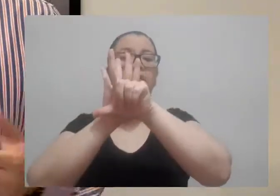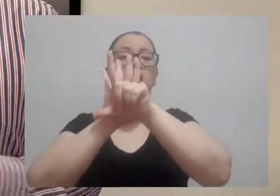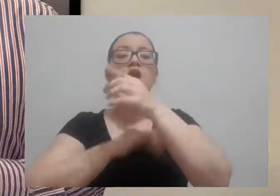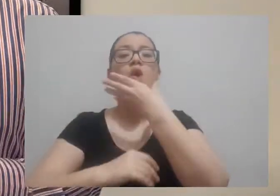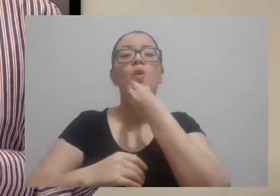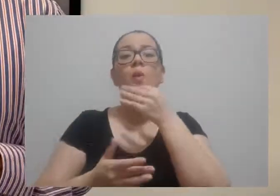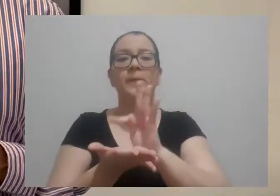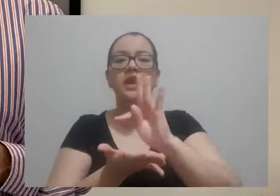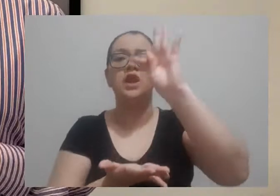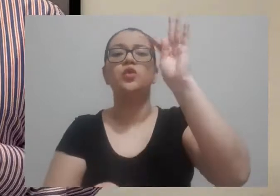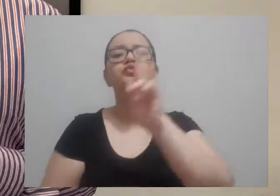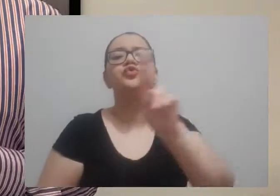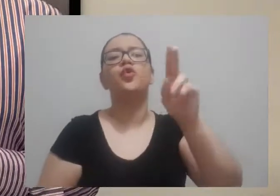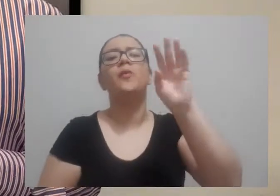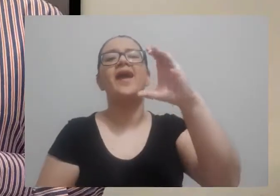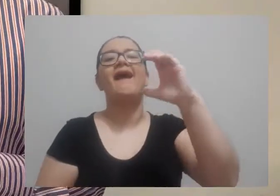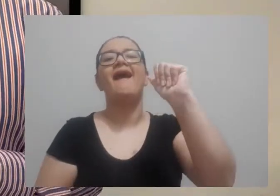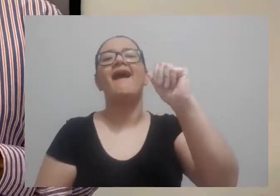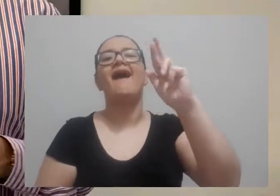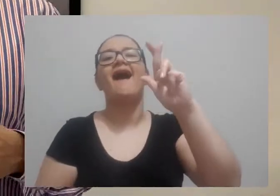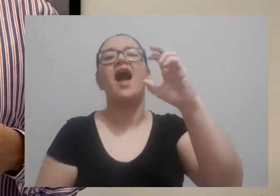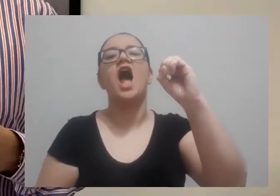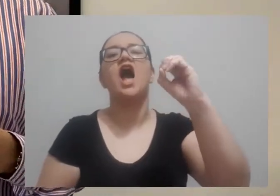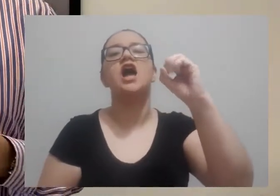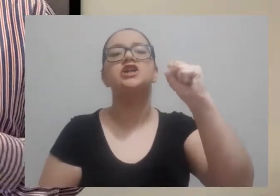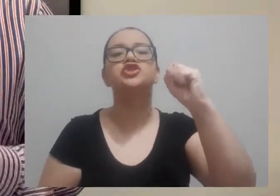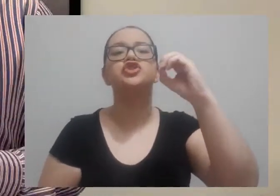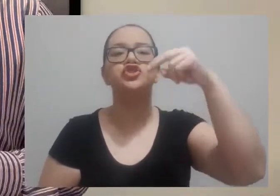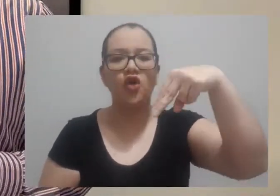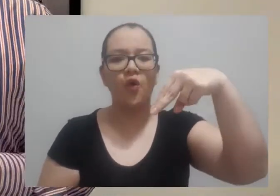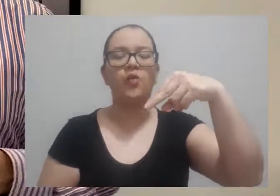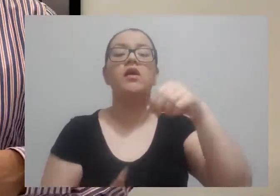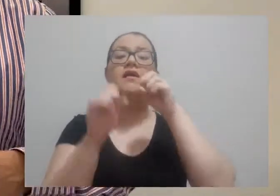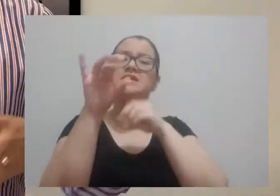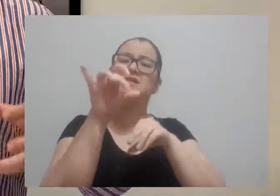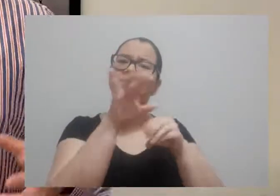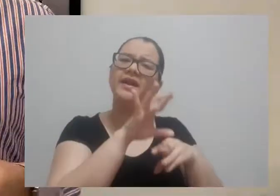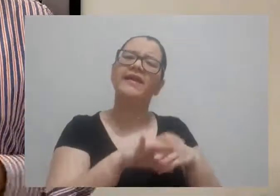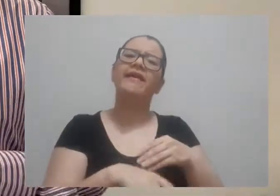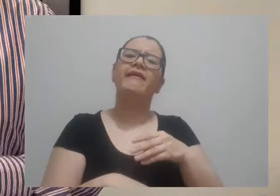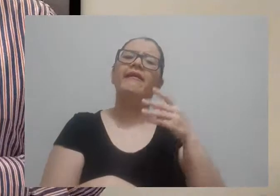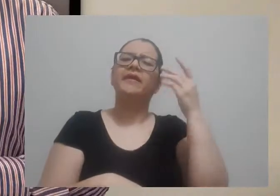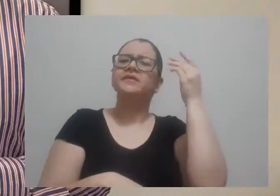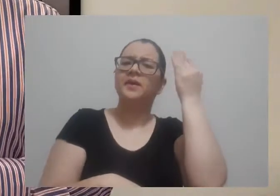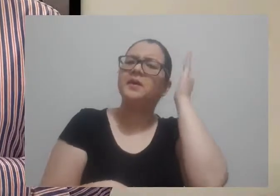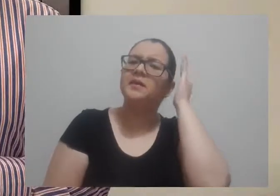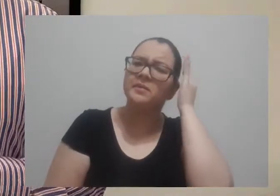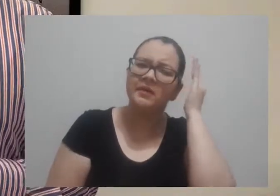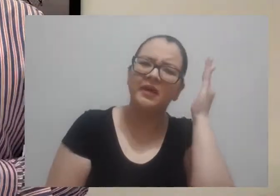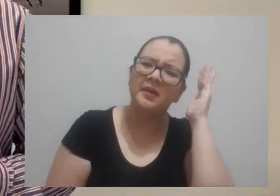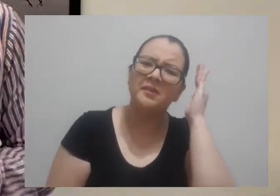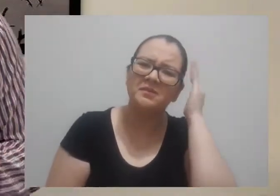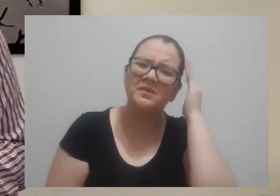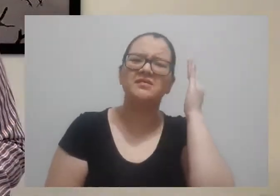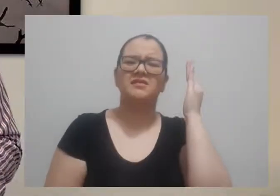Carson, ele diz que é importante que a gente observe, né? Quando a gente estuda essa passagem,